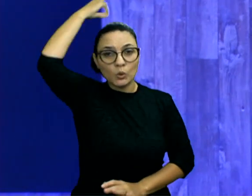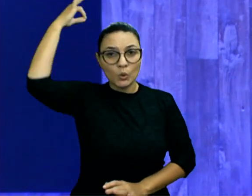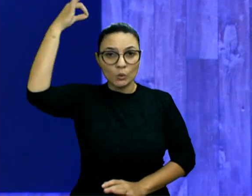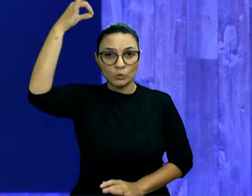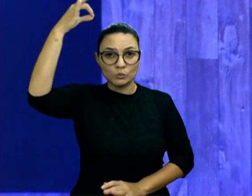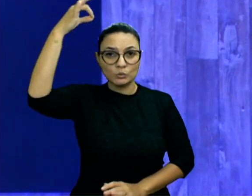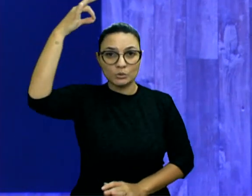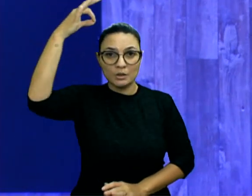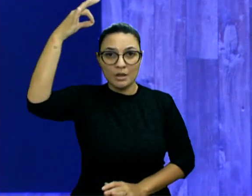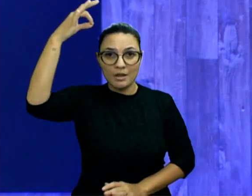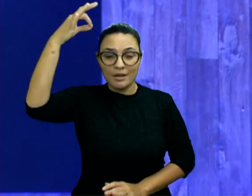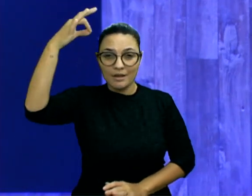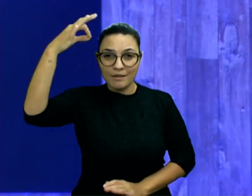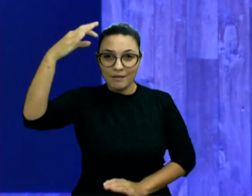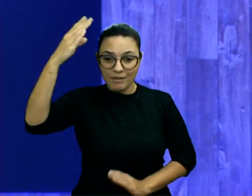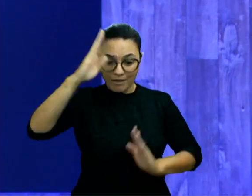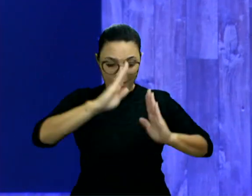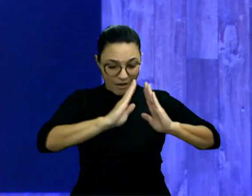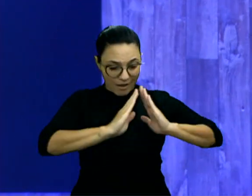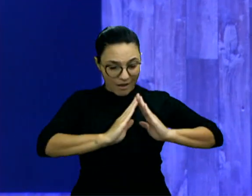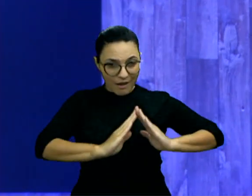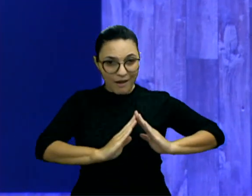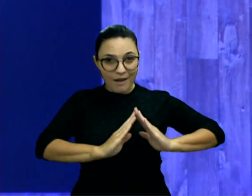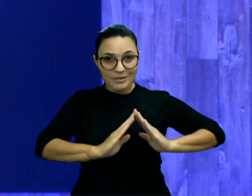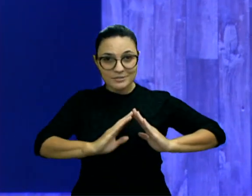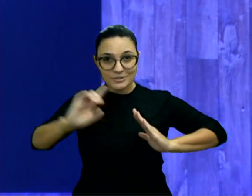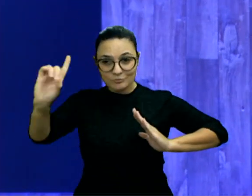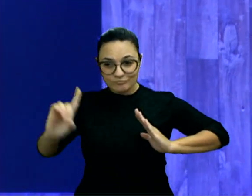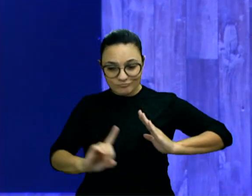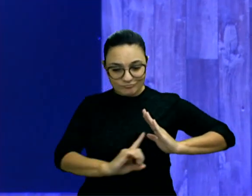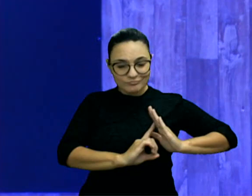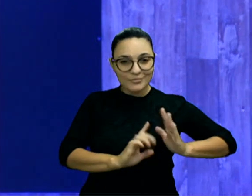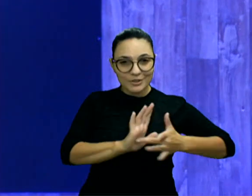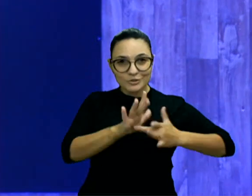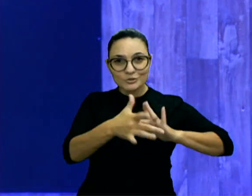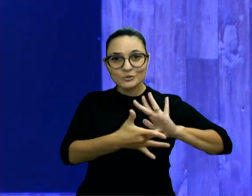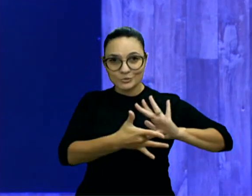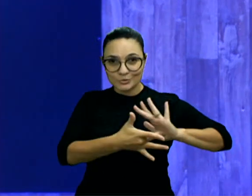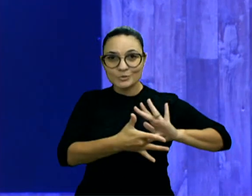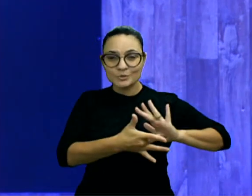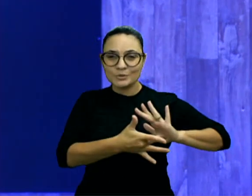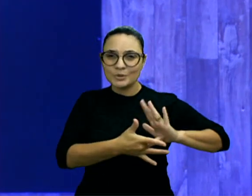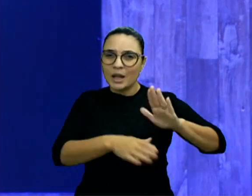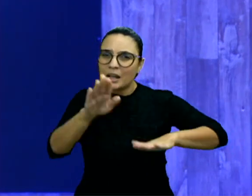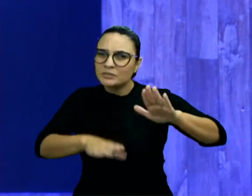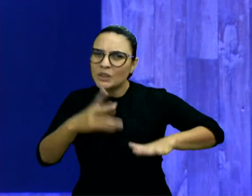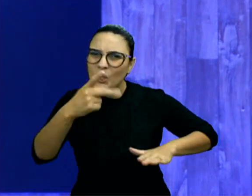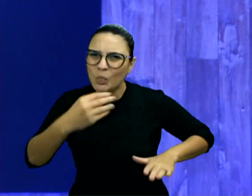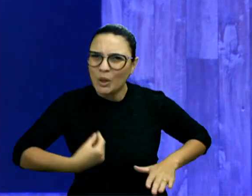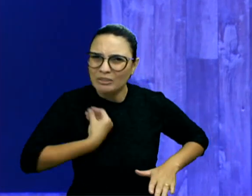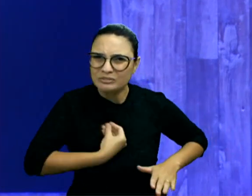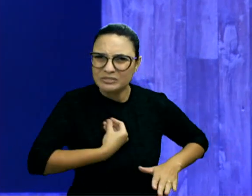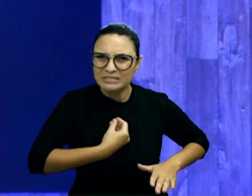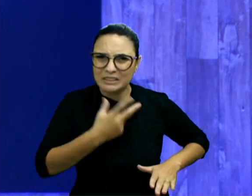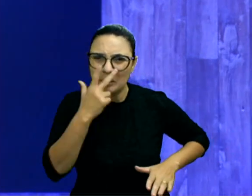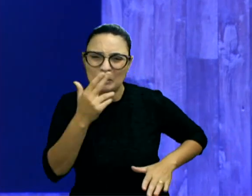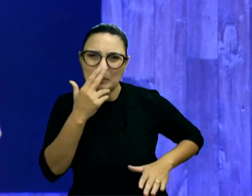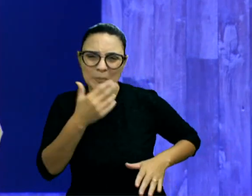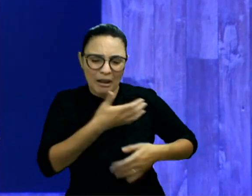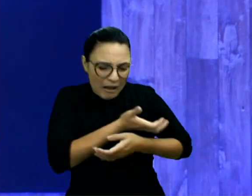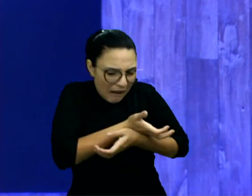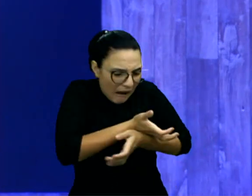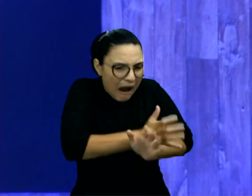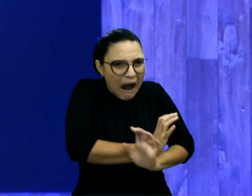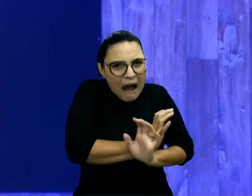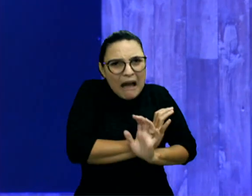nós somos a casa do Senhor e Ele quer habitar em você. Talvez você viva uma vida de vazio, uma vida aí tão